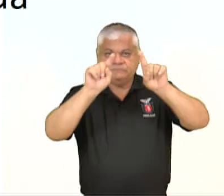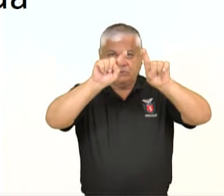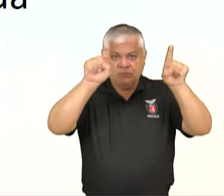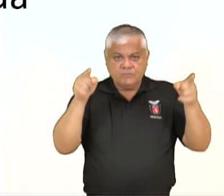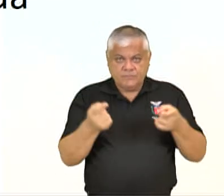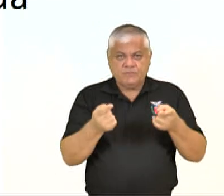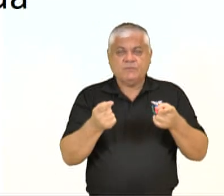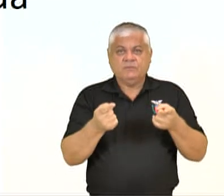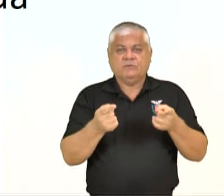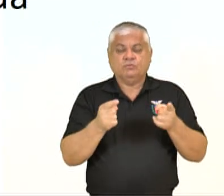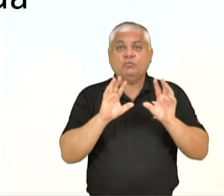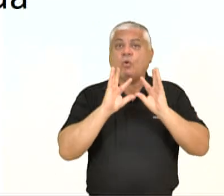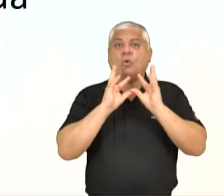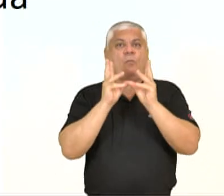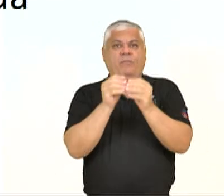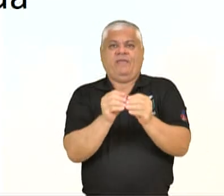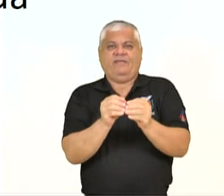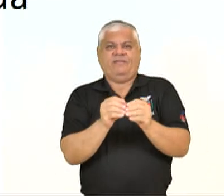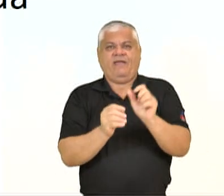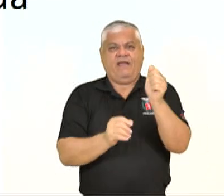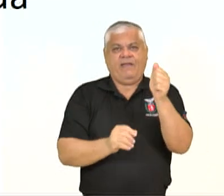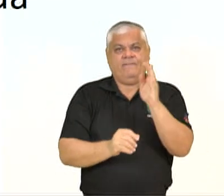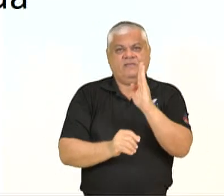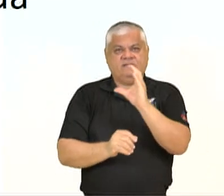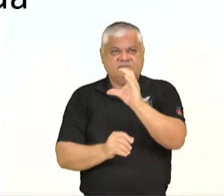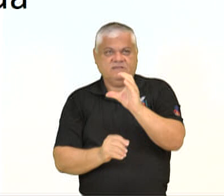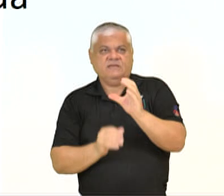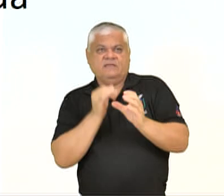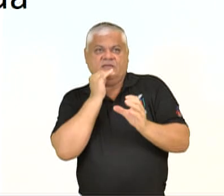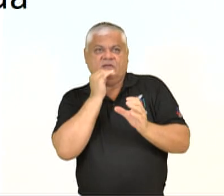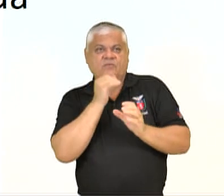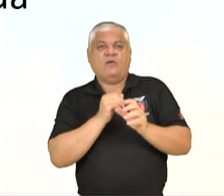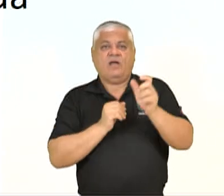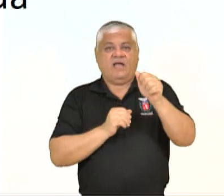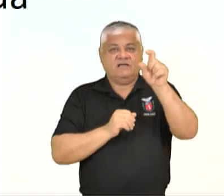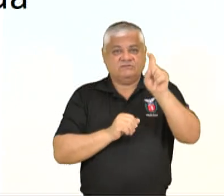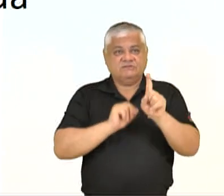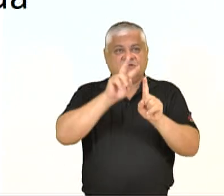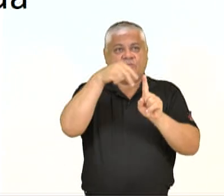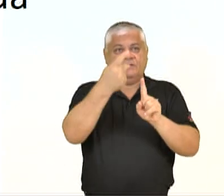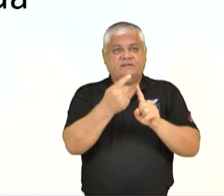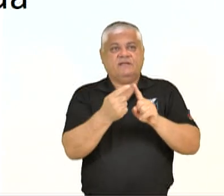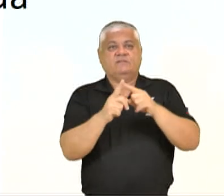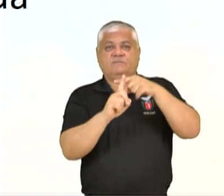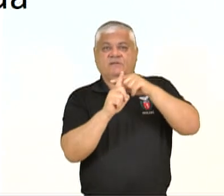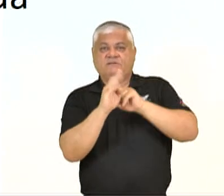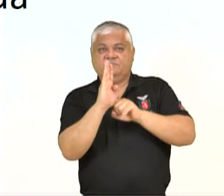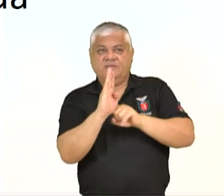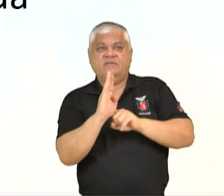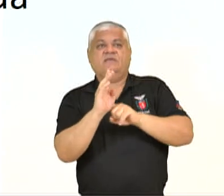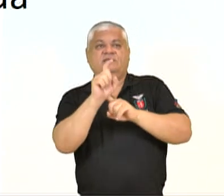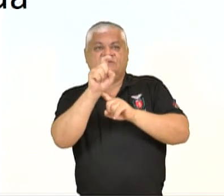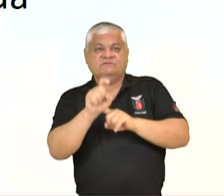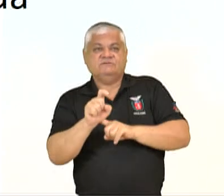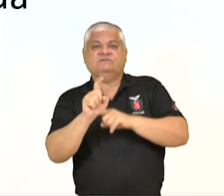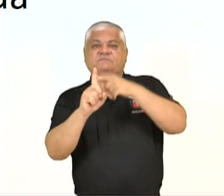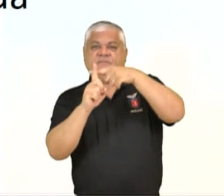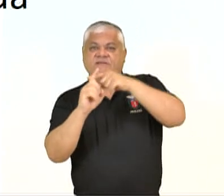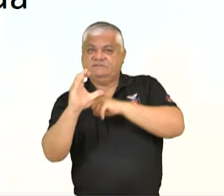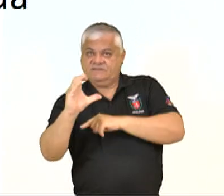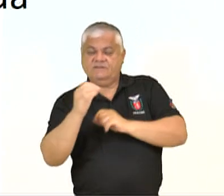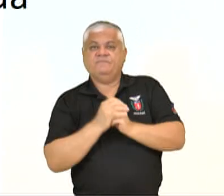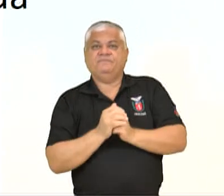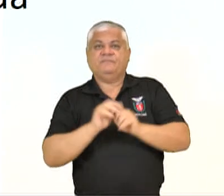da função completa, f de x igual a x ao quadrado mais bx mais c, identificar as raízes